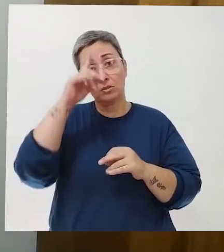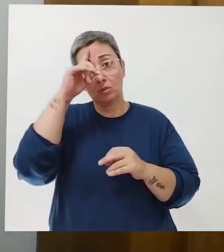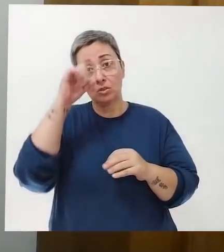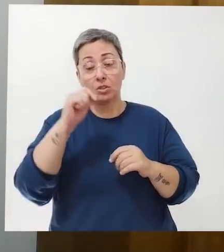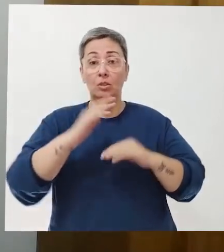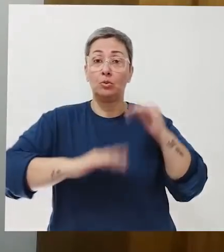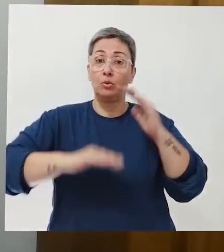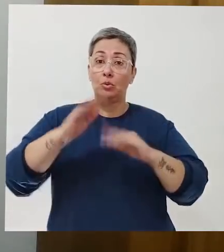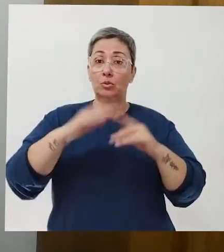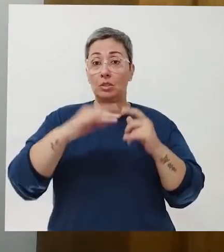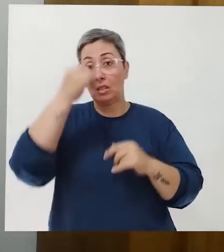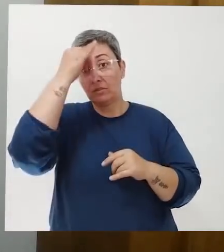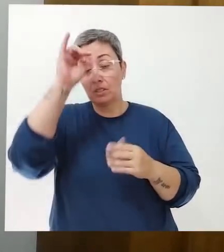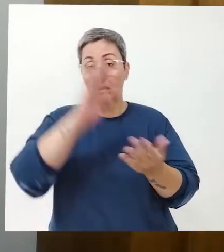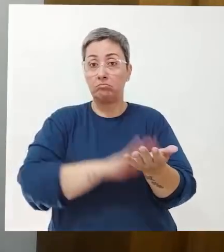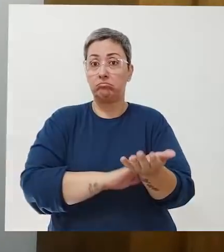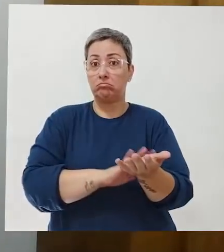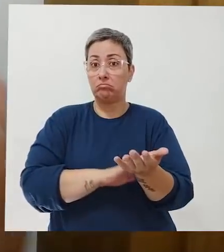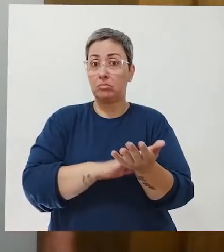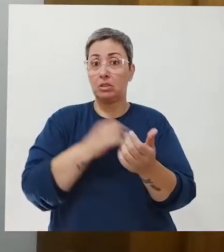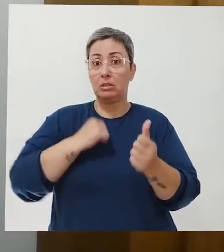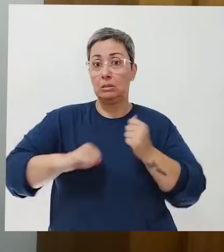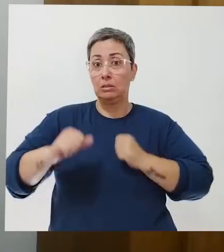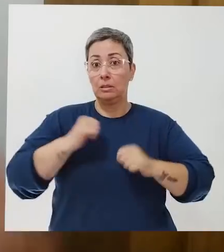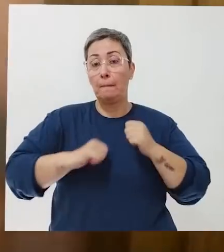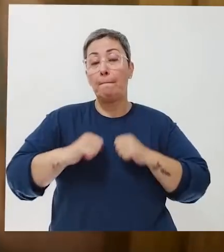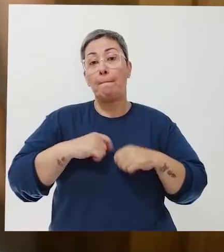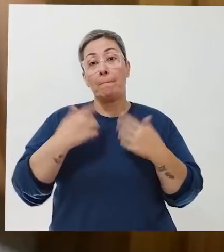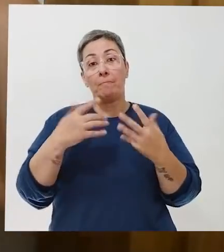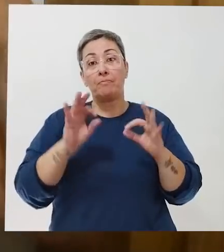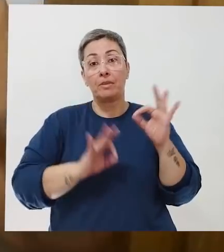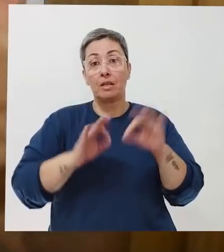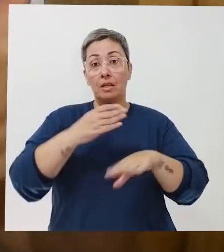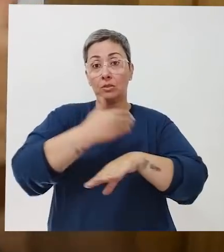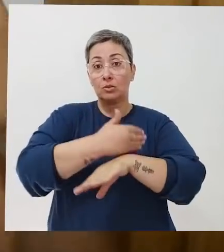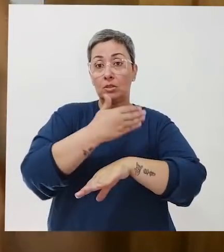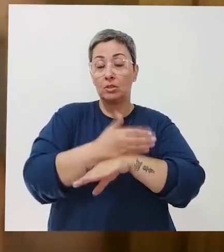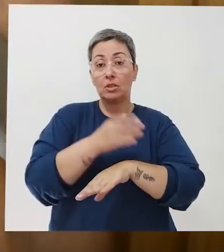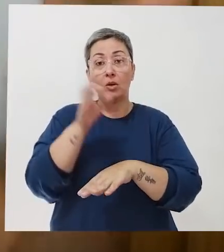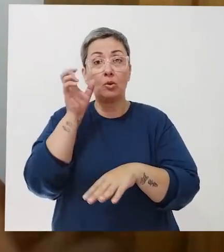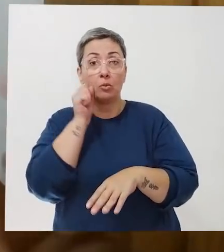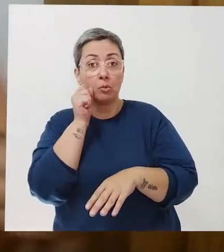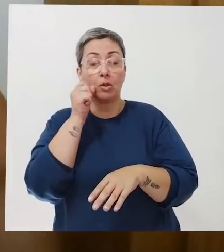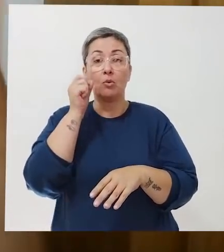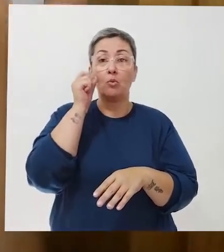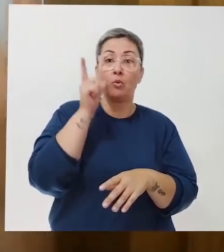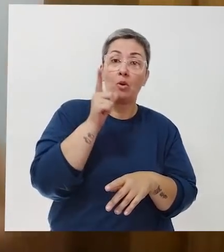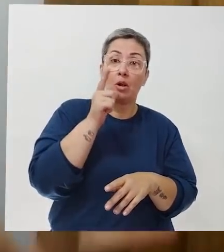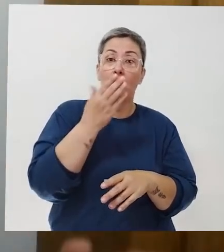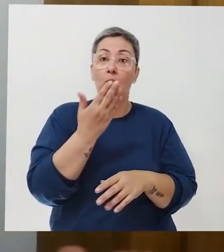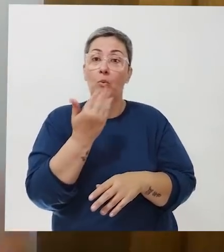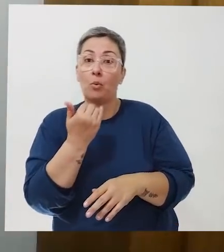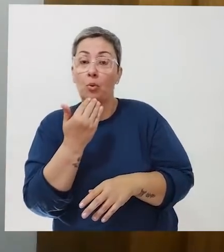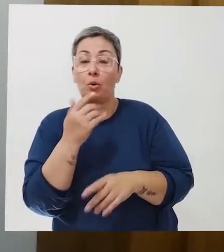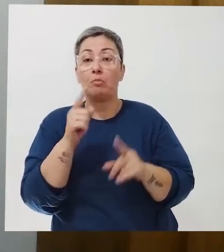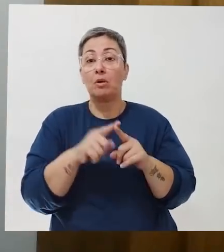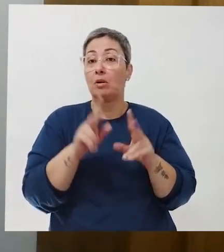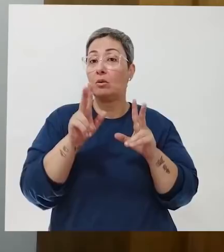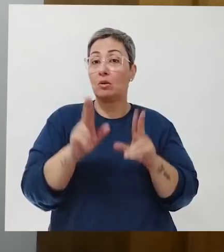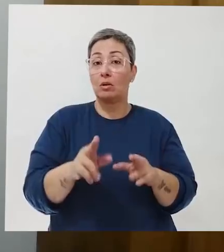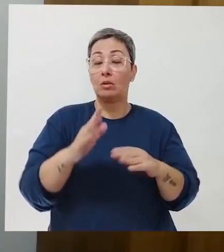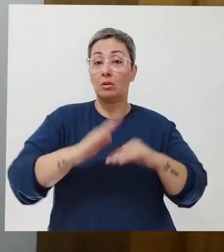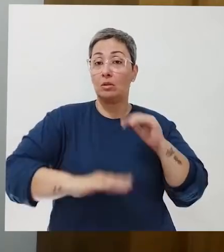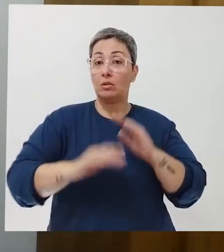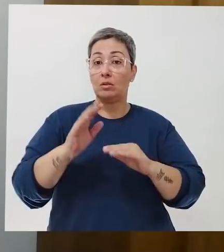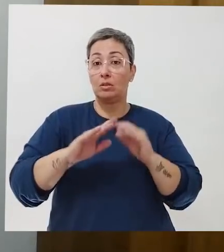dia e as suas atividades para evitar o estresse e a ansiedade. Estabelecer horários para dormir, para acordar, fazer as refeições, assim como